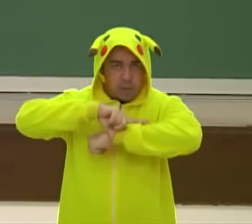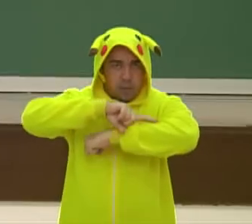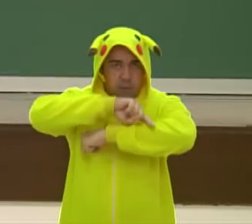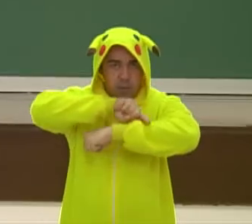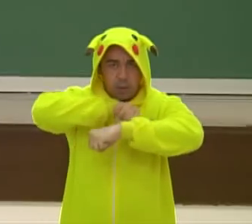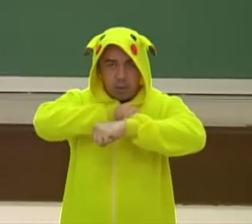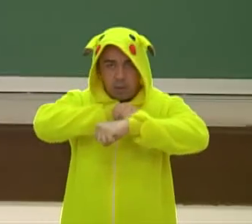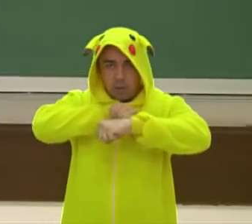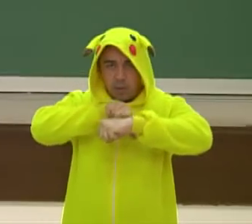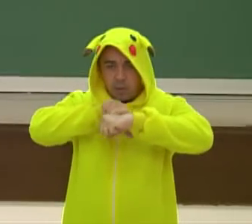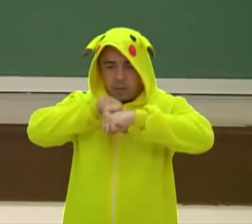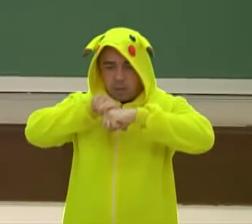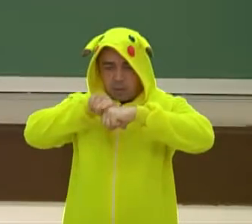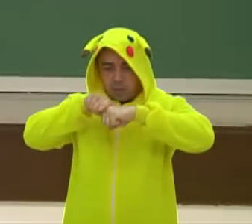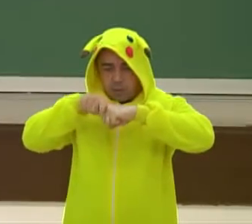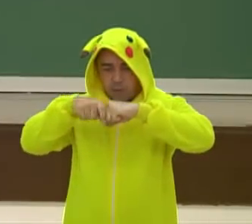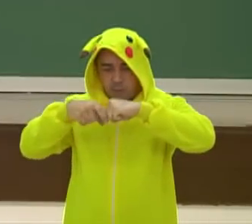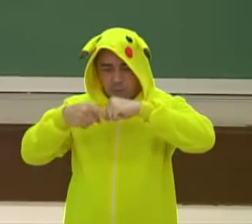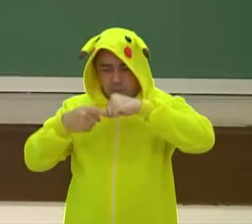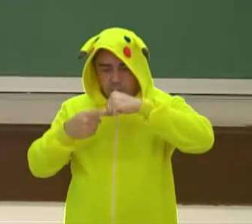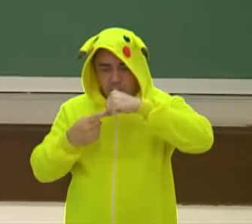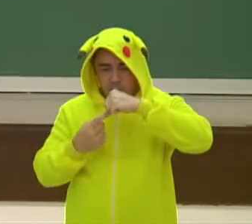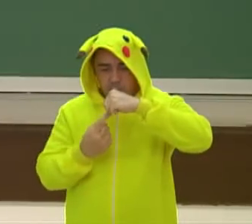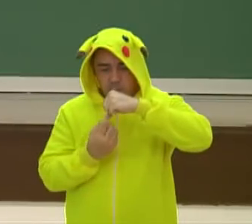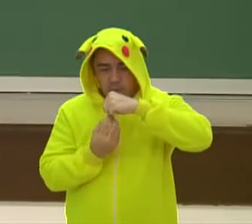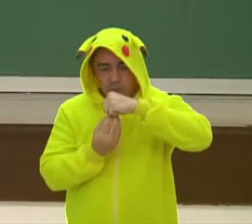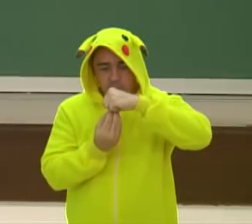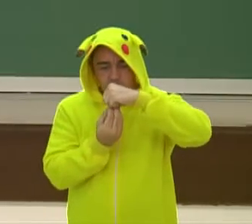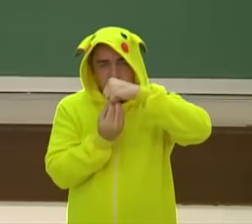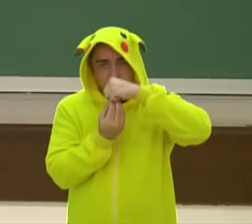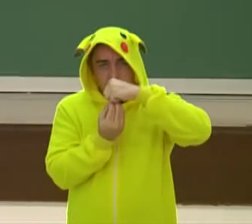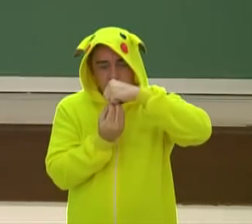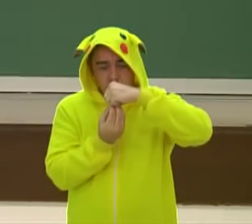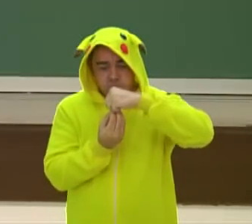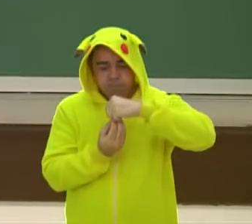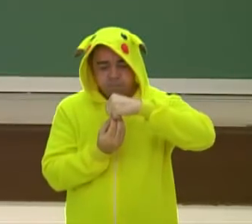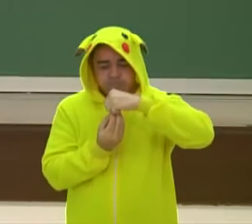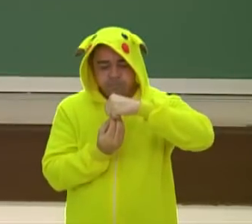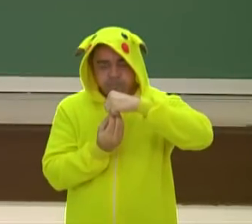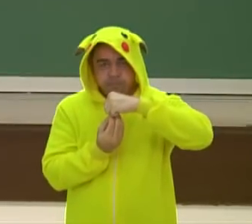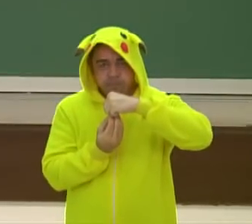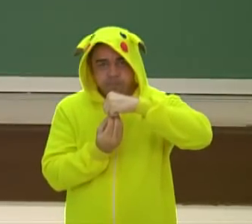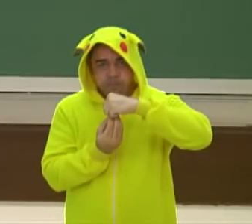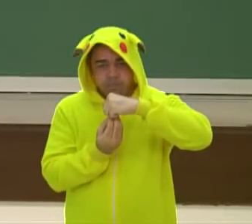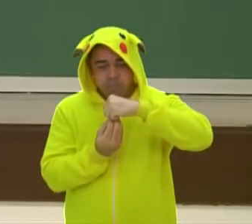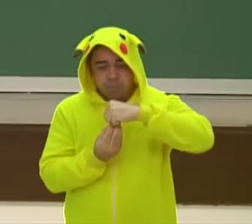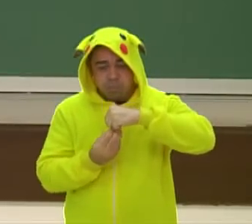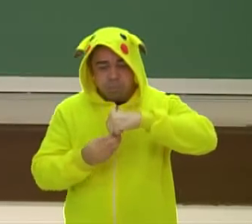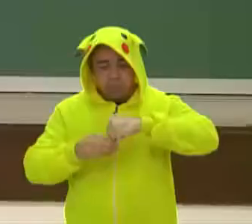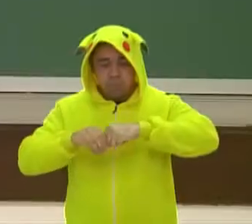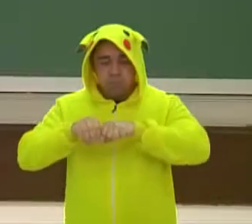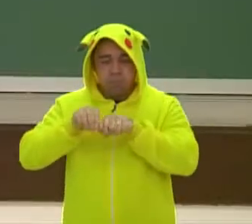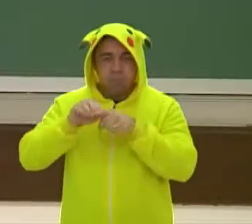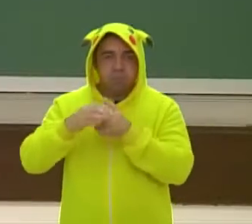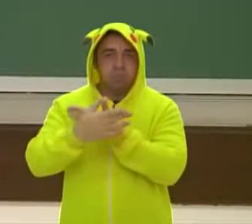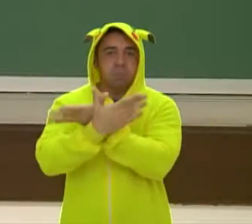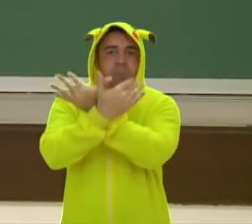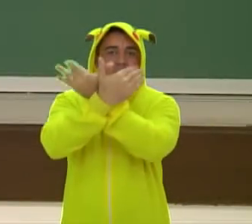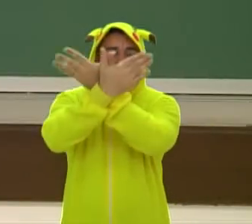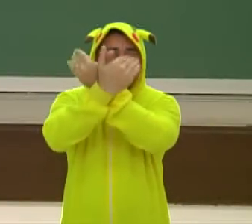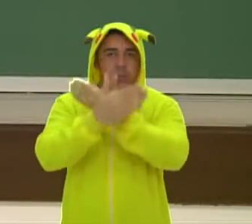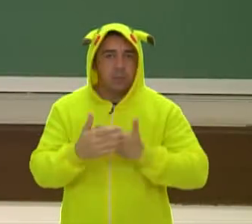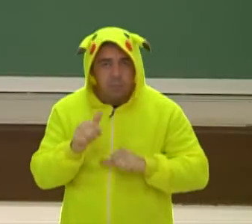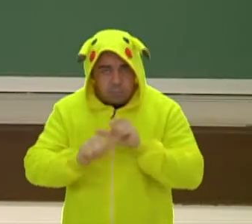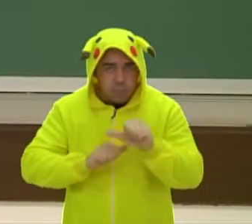de lagarta. A lagarta come, come, come, vira crisálida. E depois, né, ou a pupa a gente chama também, a pupa vai lá e vira borboleta, a